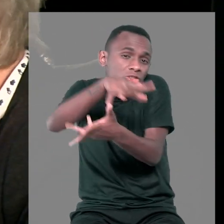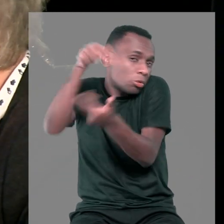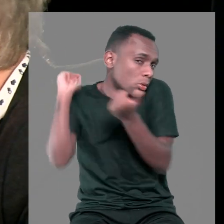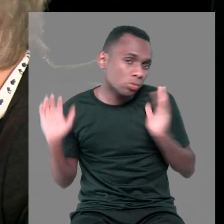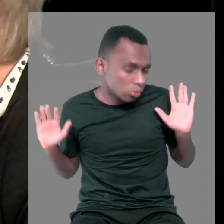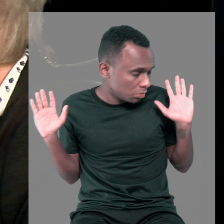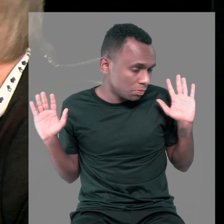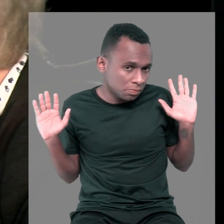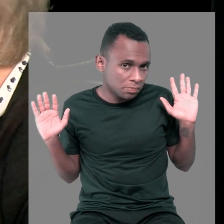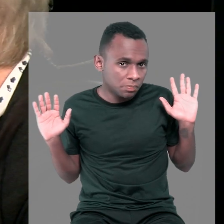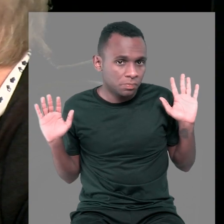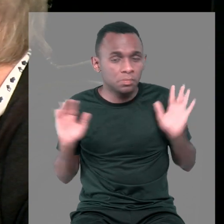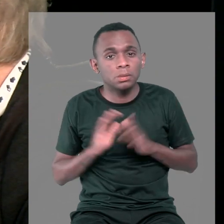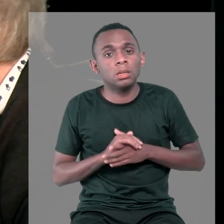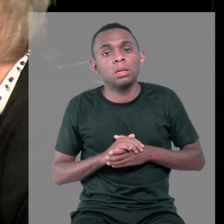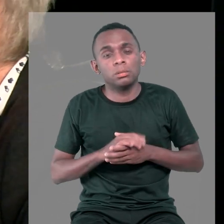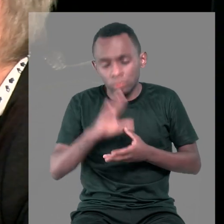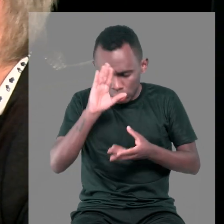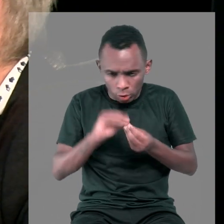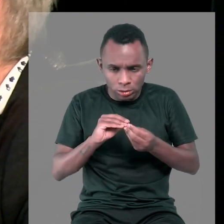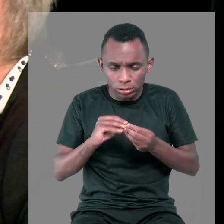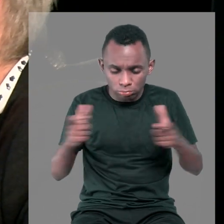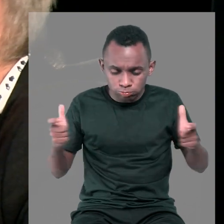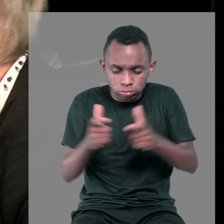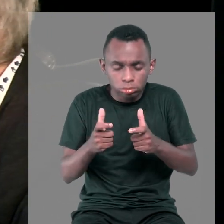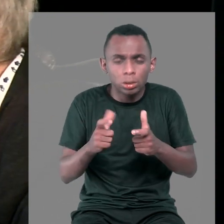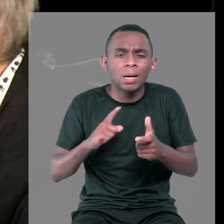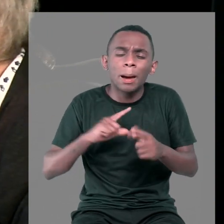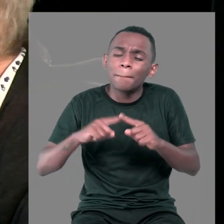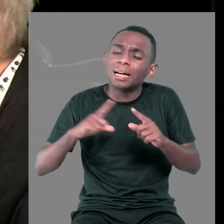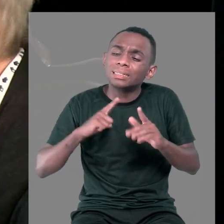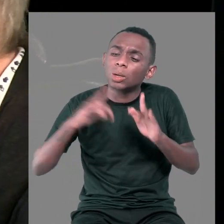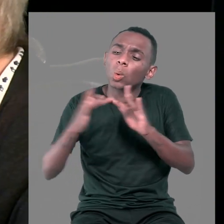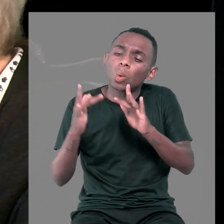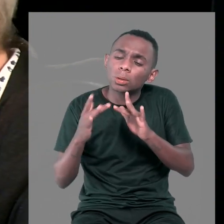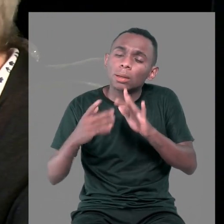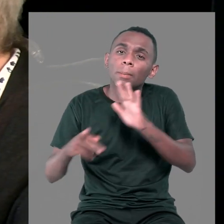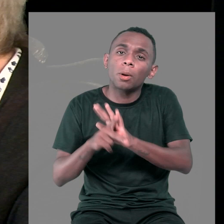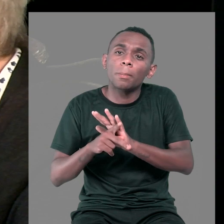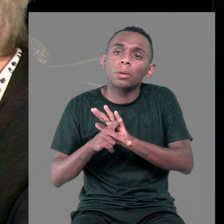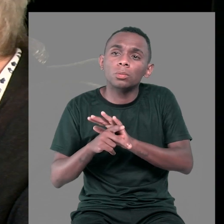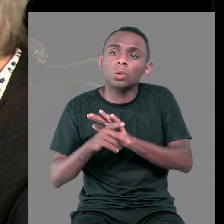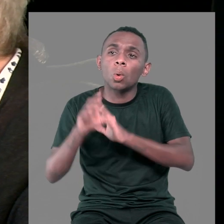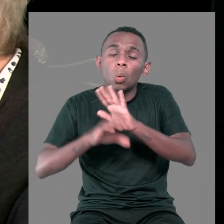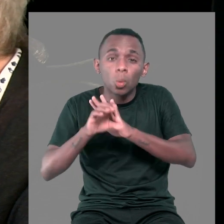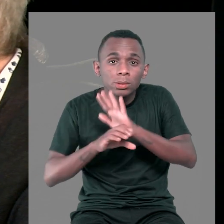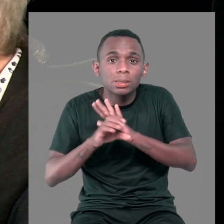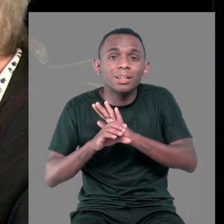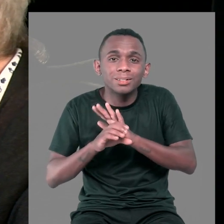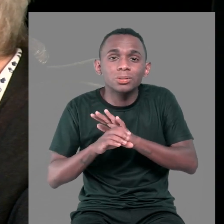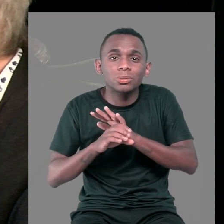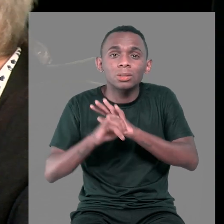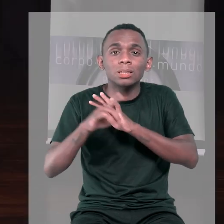é um conceito filosófico de ideologia, na qual a ideologia se resume